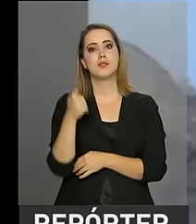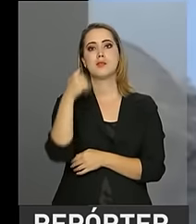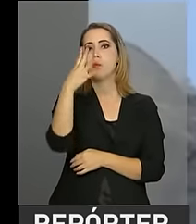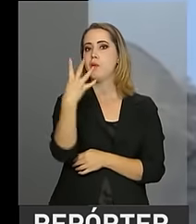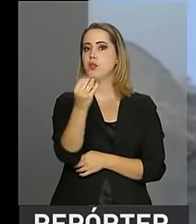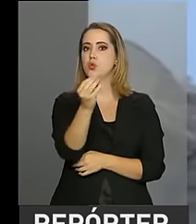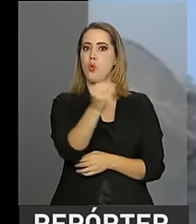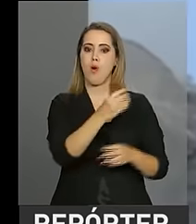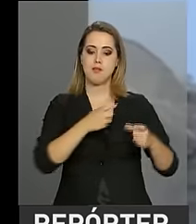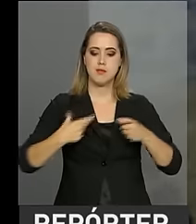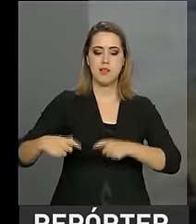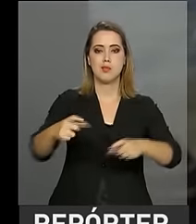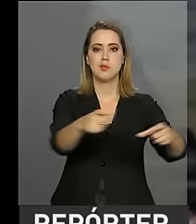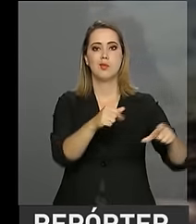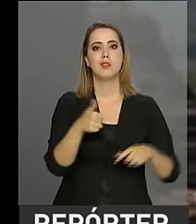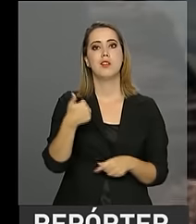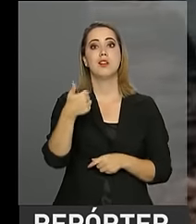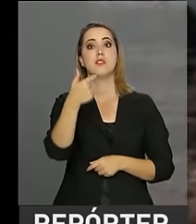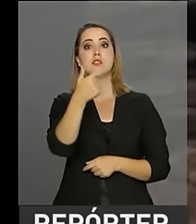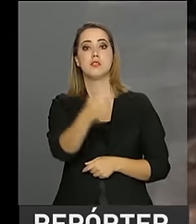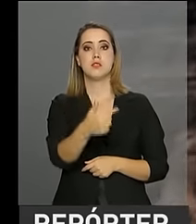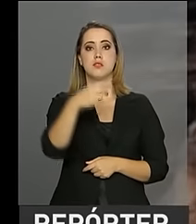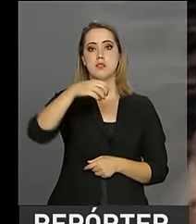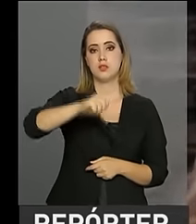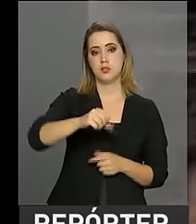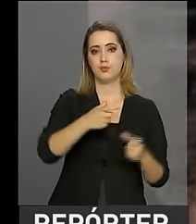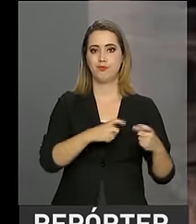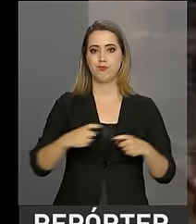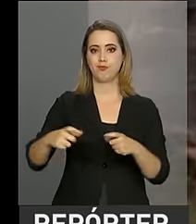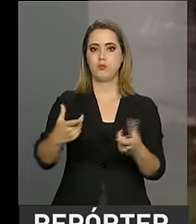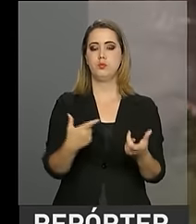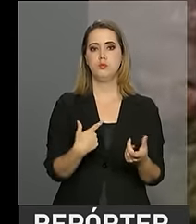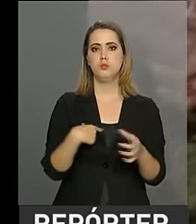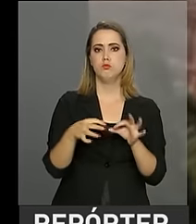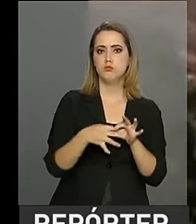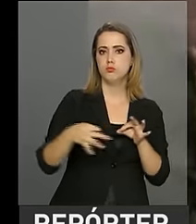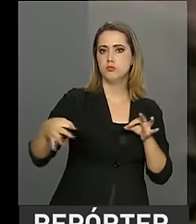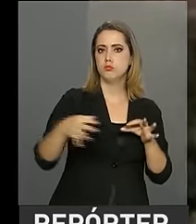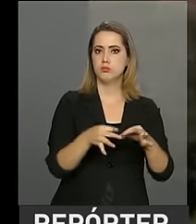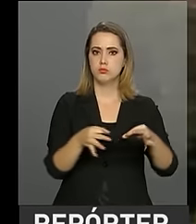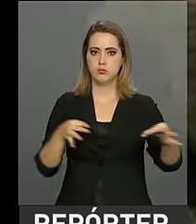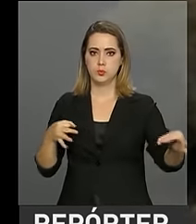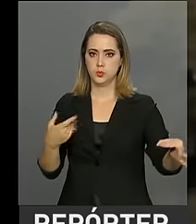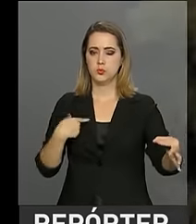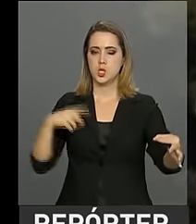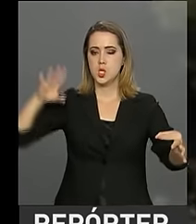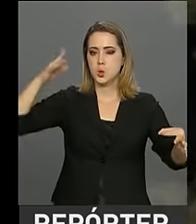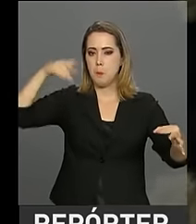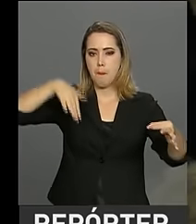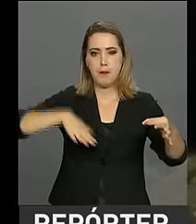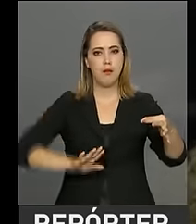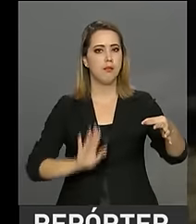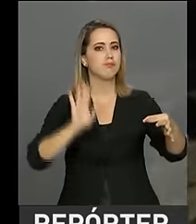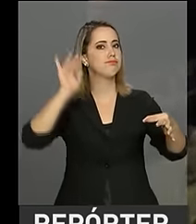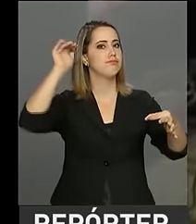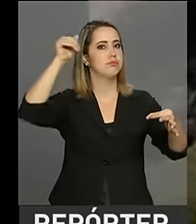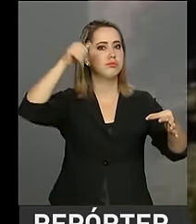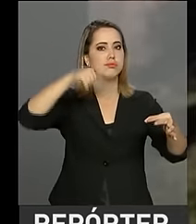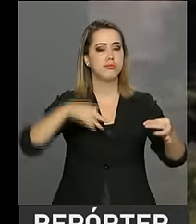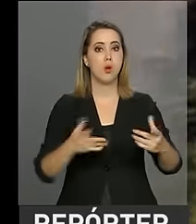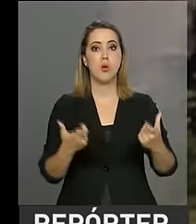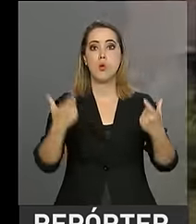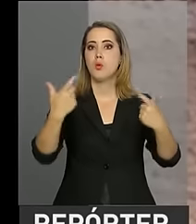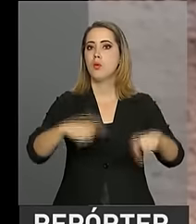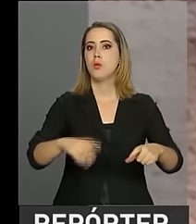arqueológicos em 129.000 haar o território entre as Serras Vales E planí no meio da